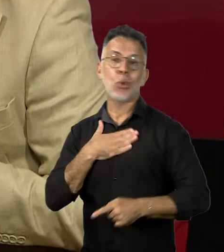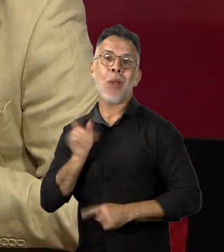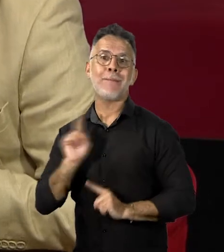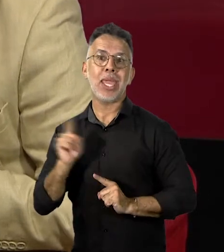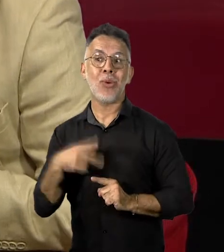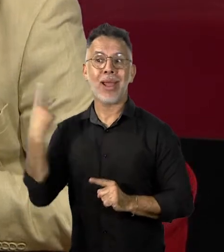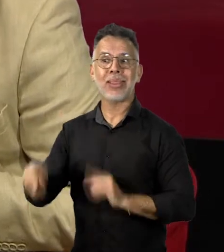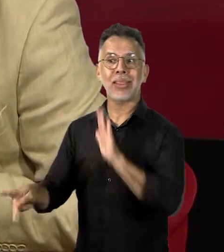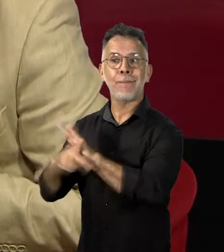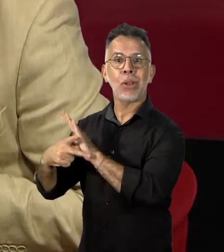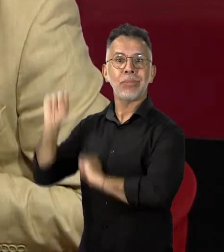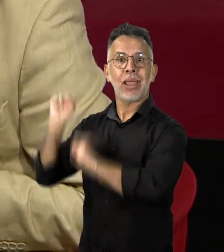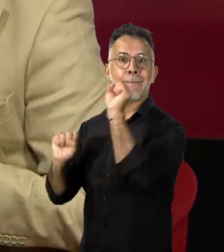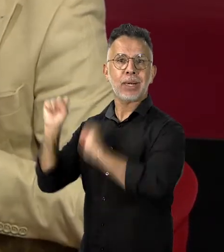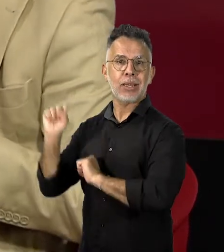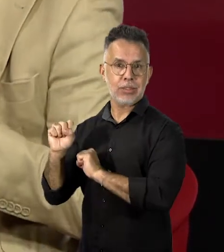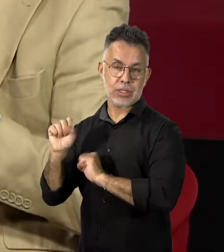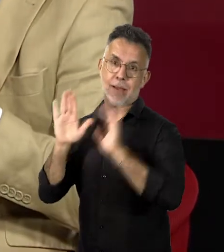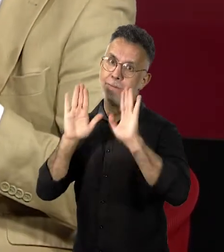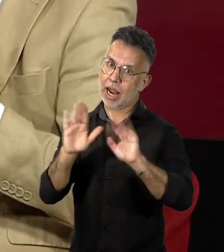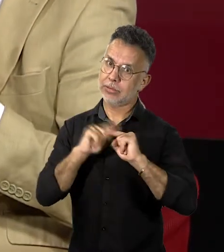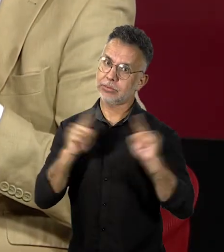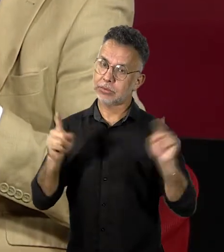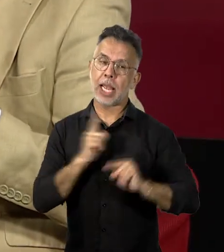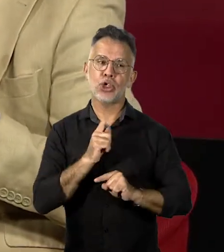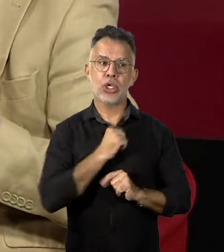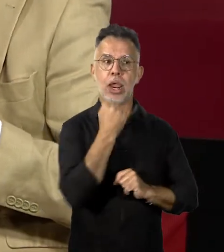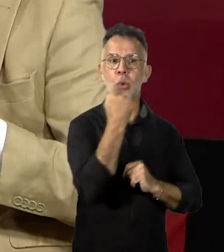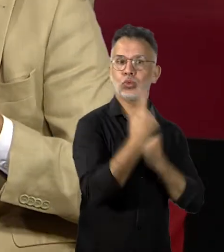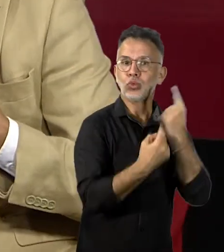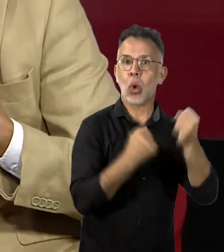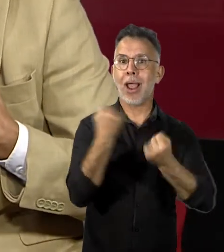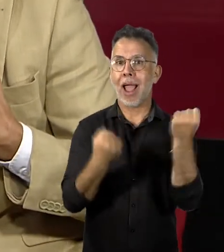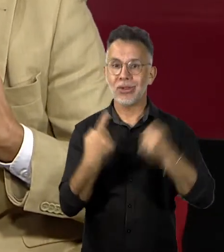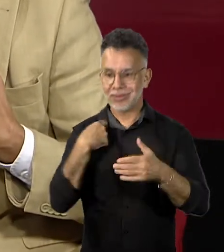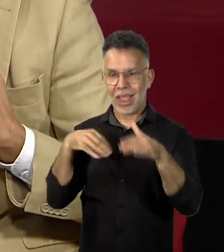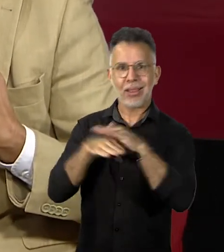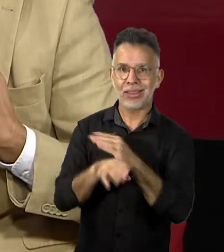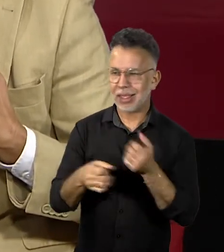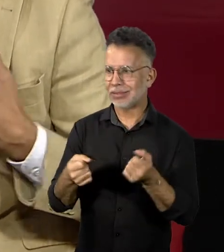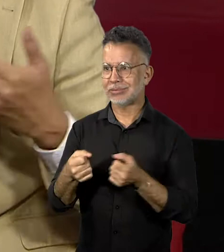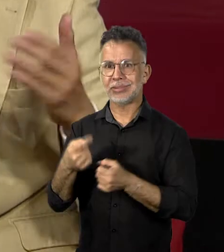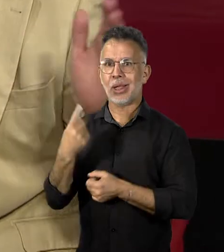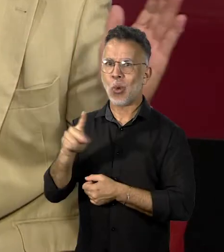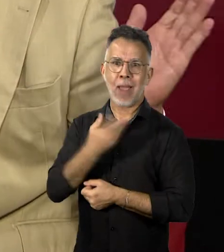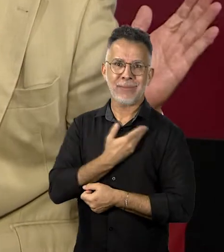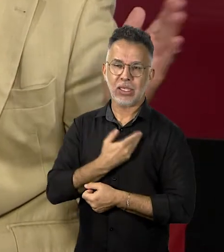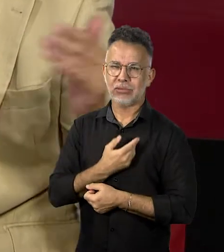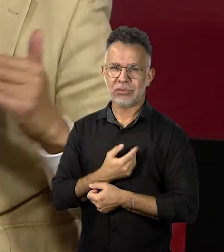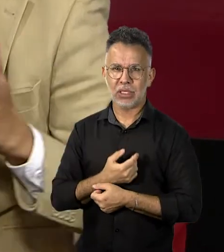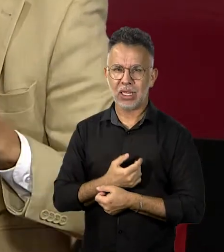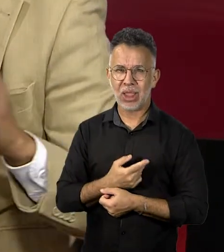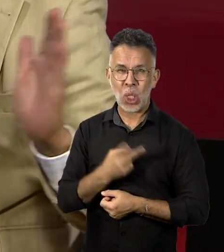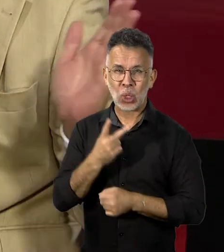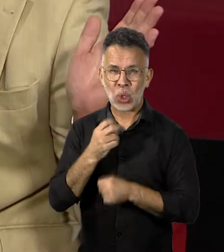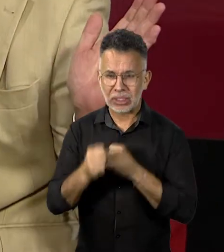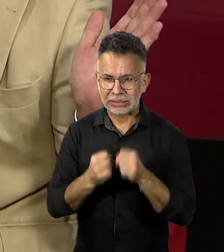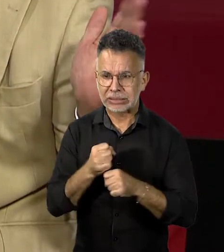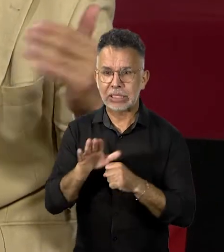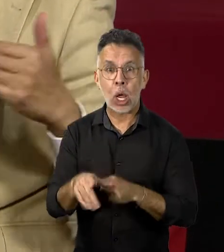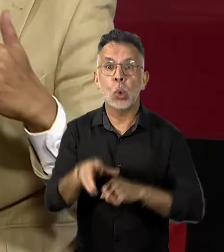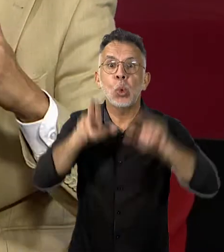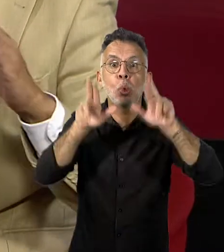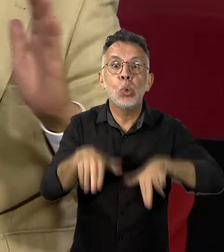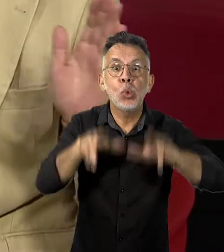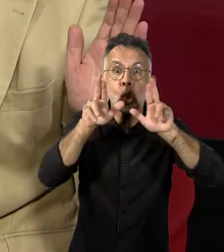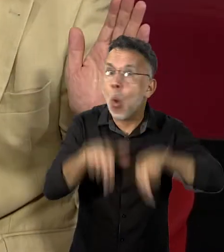não é meu, é da empresa. Por outro lado, tinha alguns carros que você entrava, acho que dois anos que a pessoa estava com o